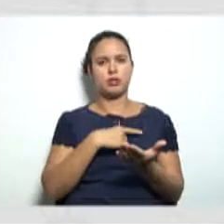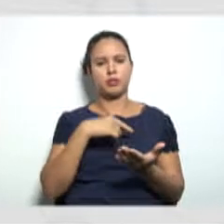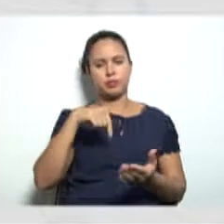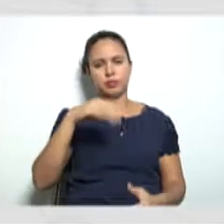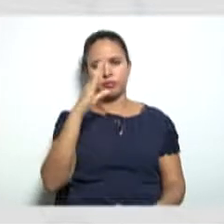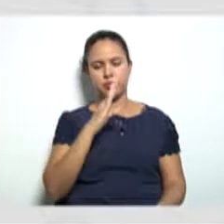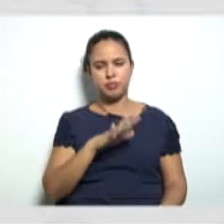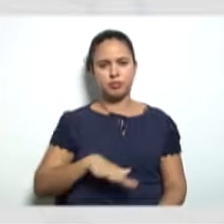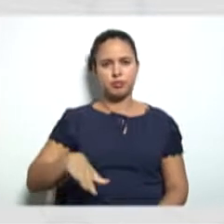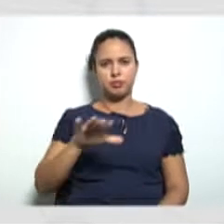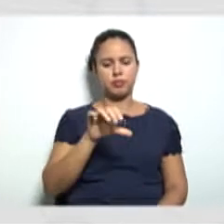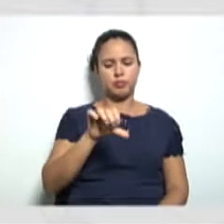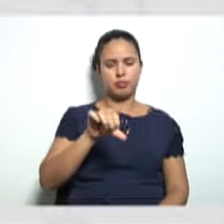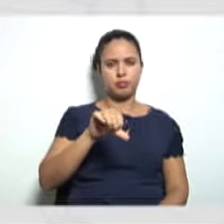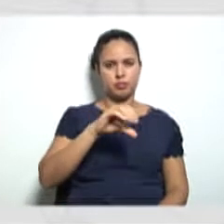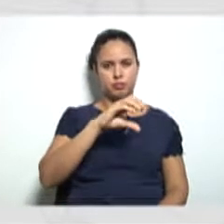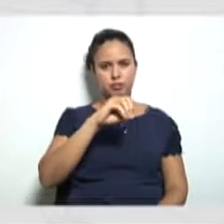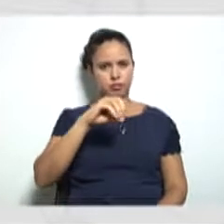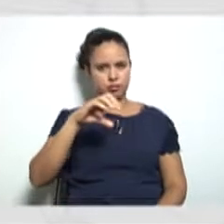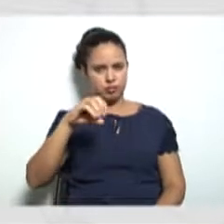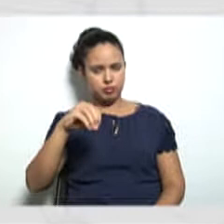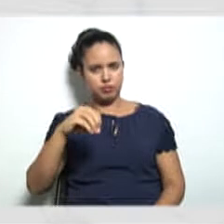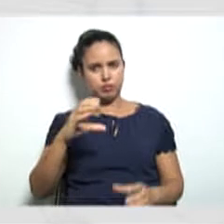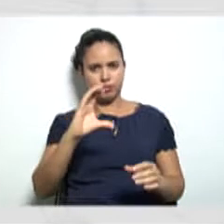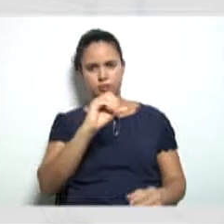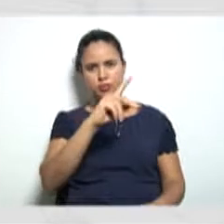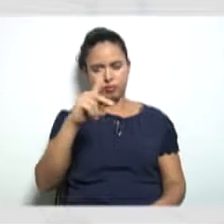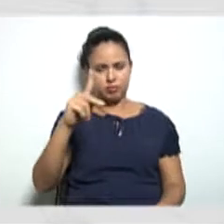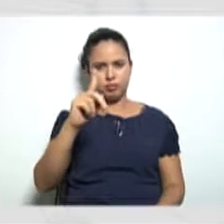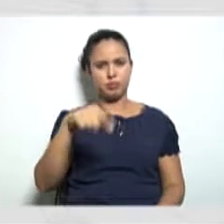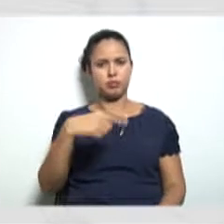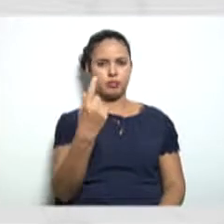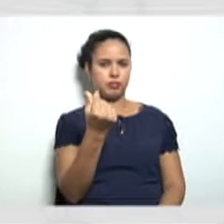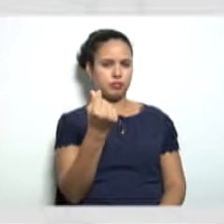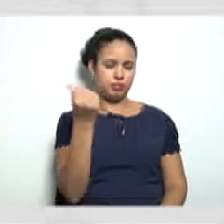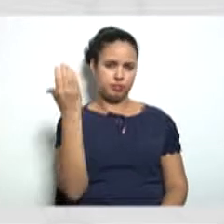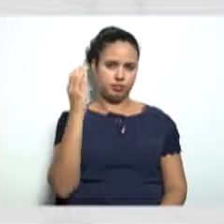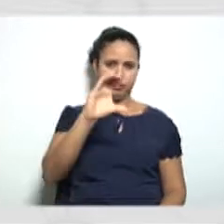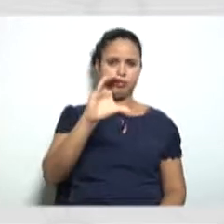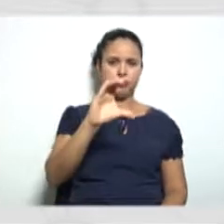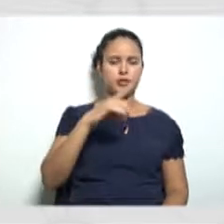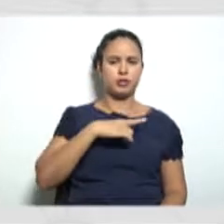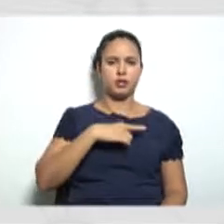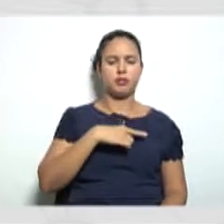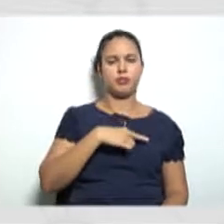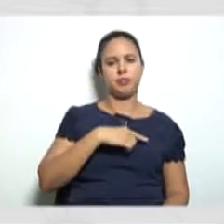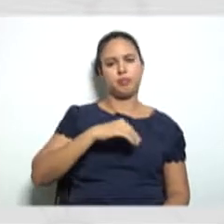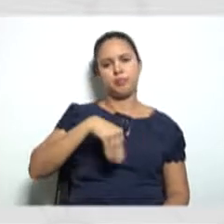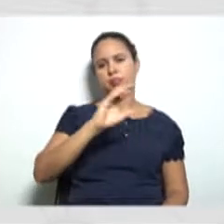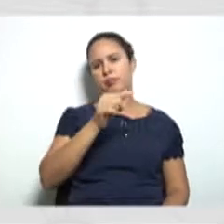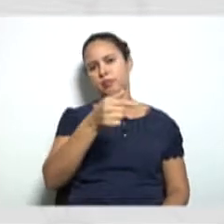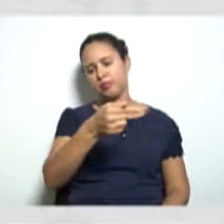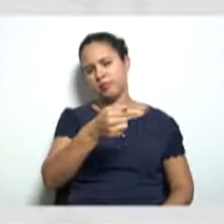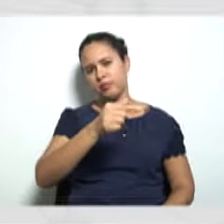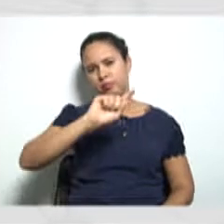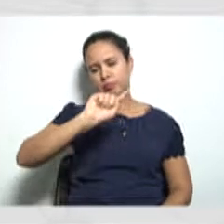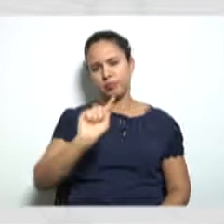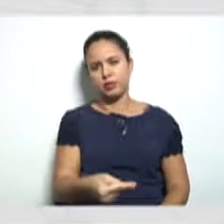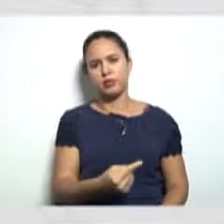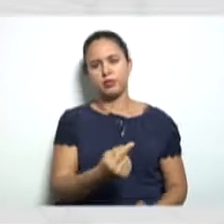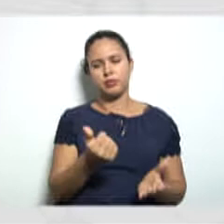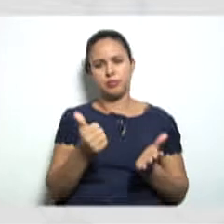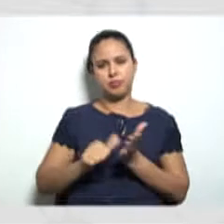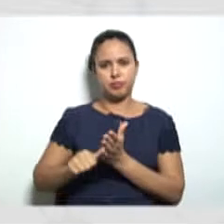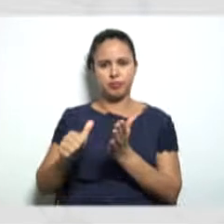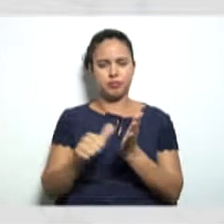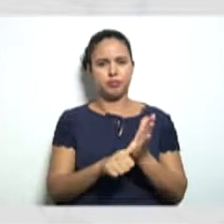mais de 900 cooperativas de crédito, que contam com mais de 7 milhões de associados, 50